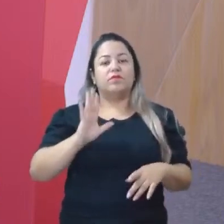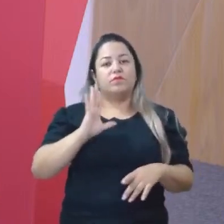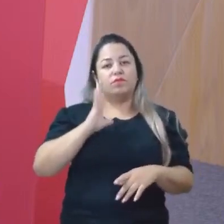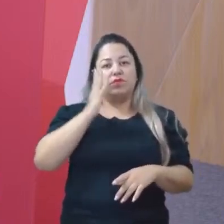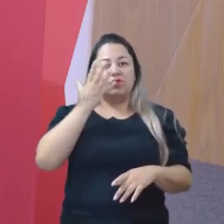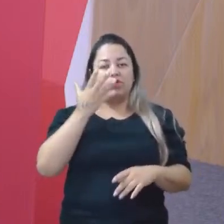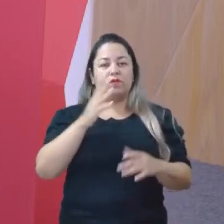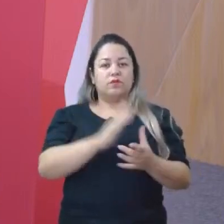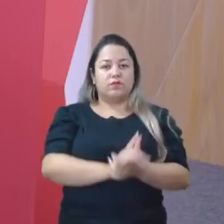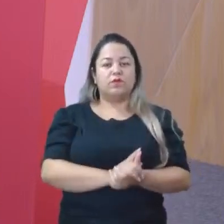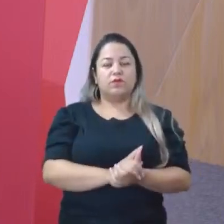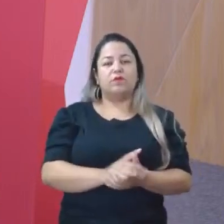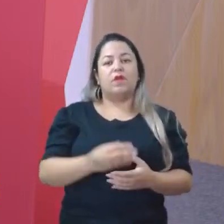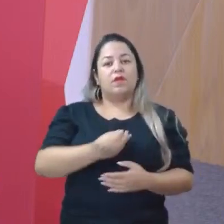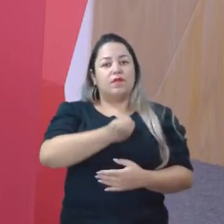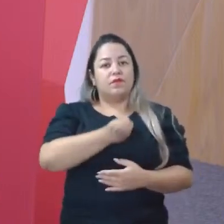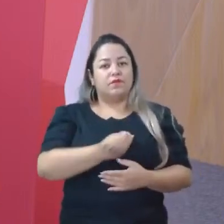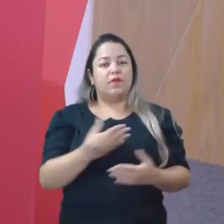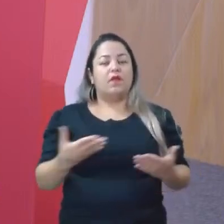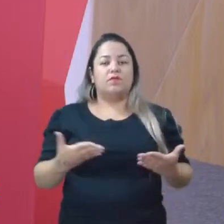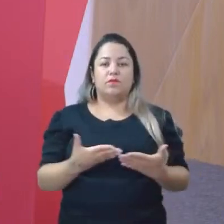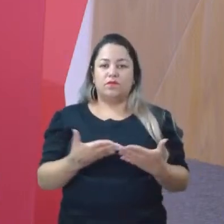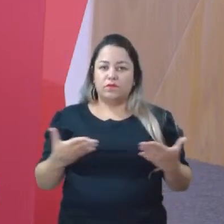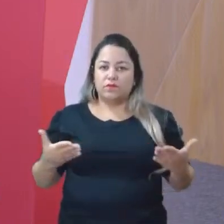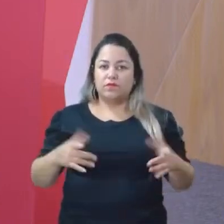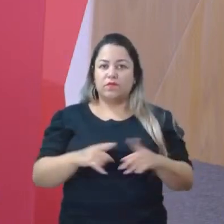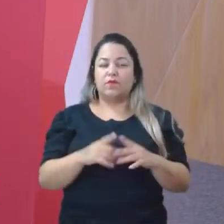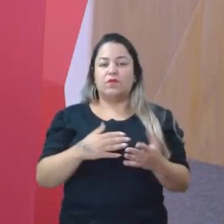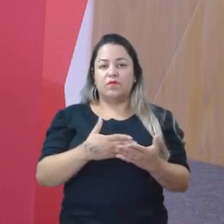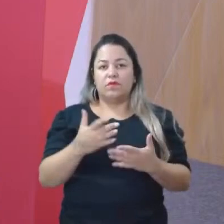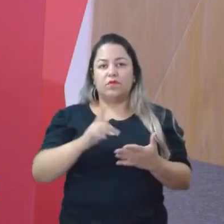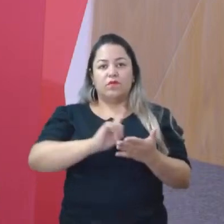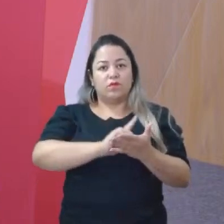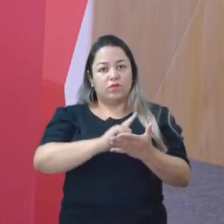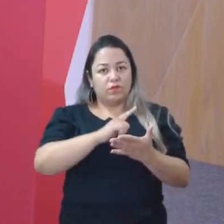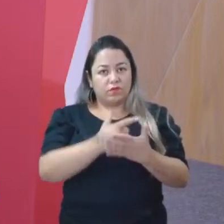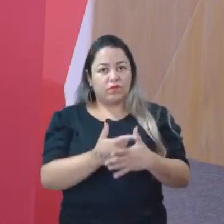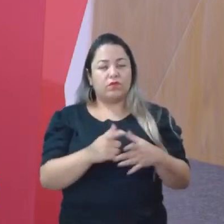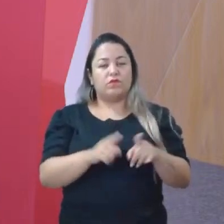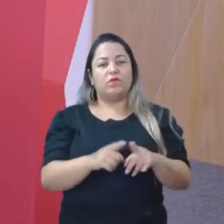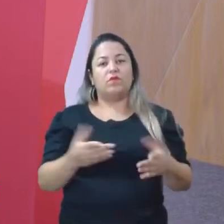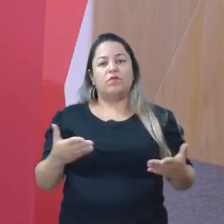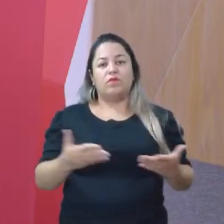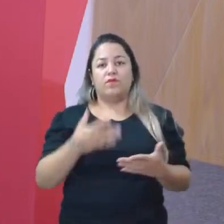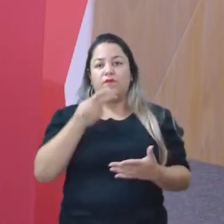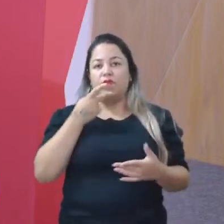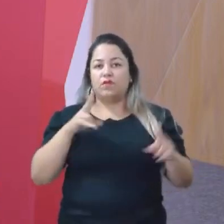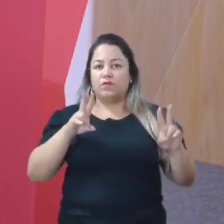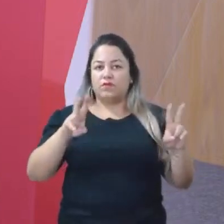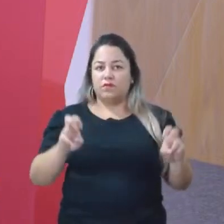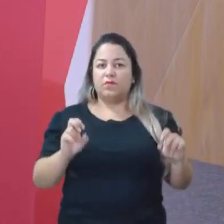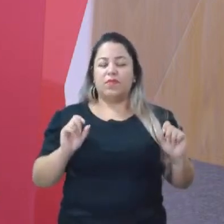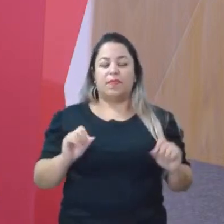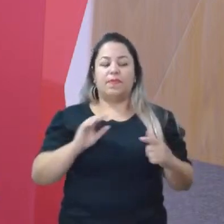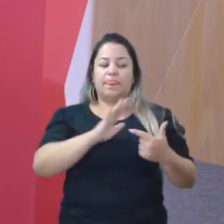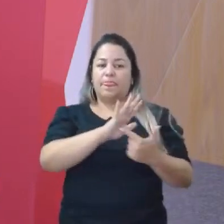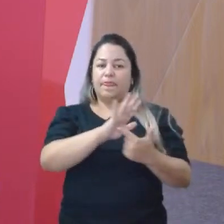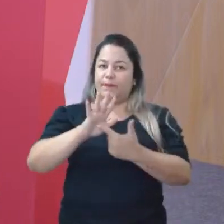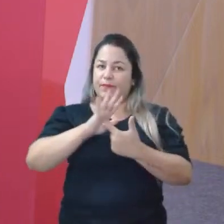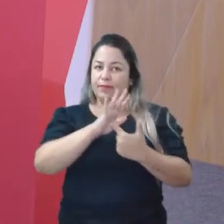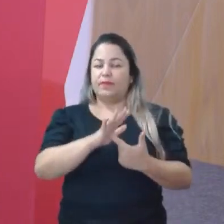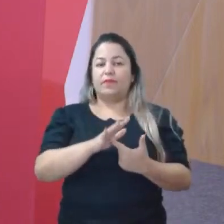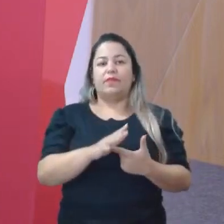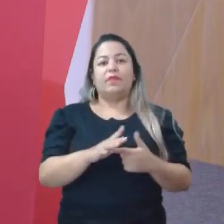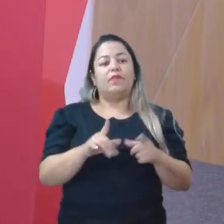a gente está aqui presente com vocês. E a gente começa o jornal de hoje, então, falando sobre um tema que a gente vem mostrando aqui há